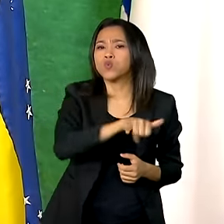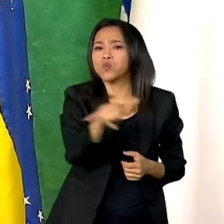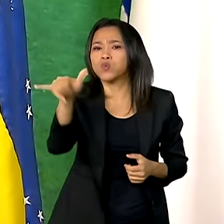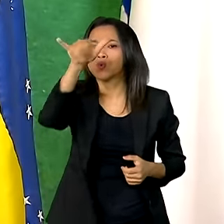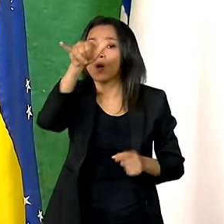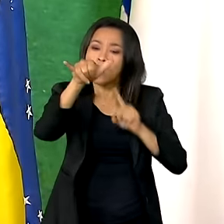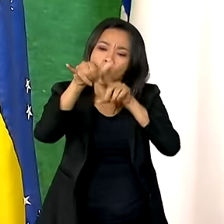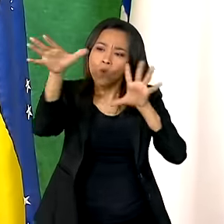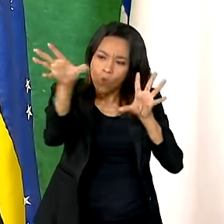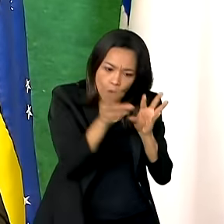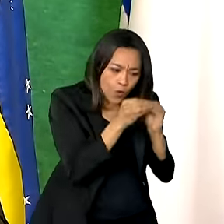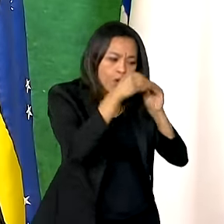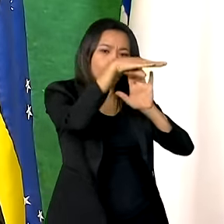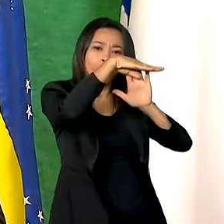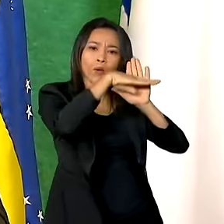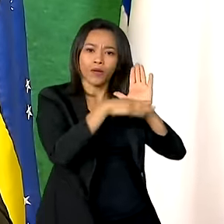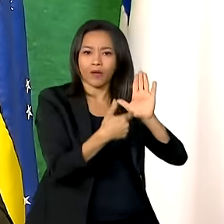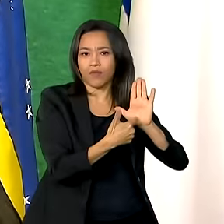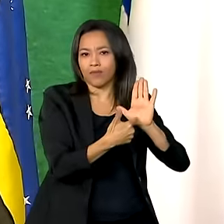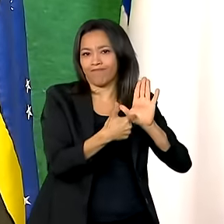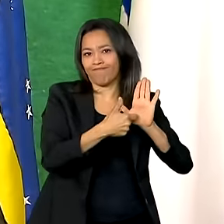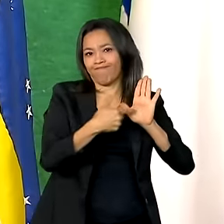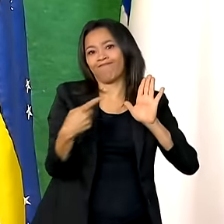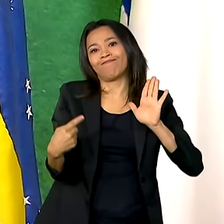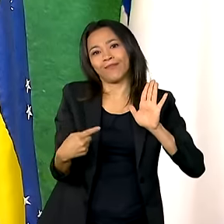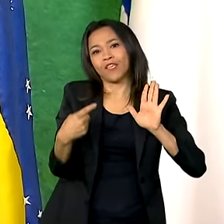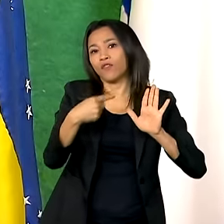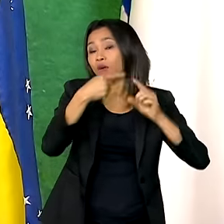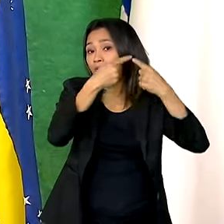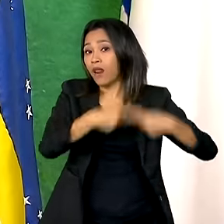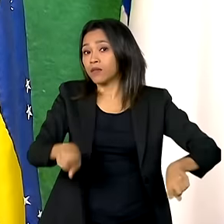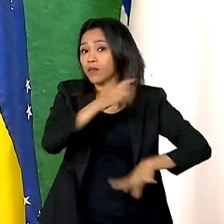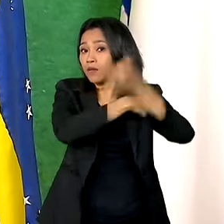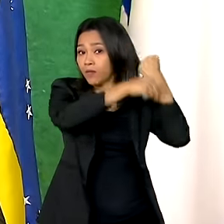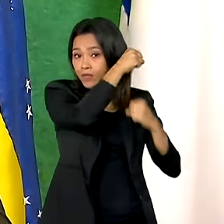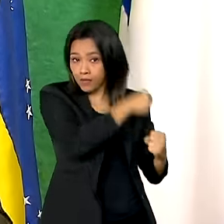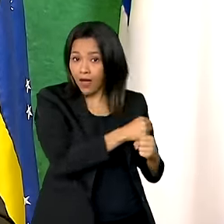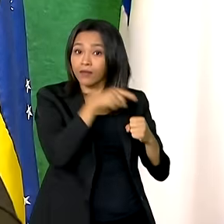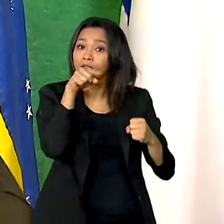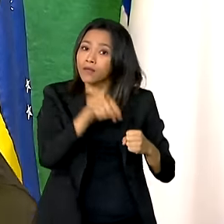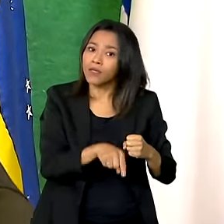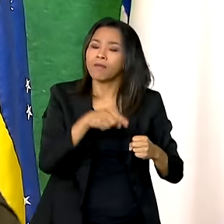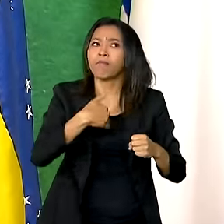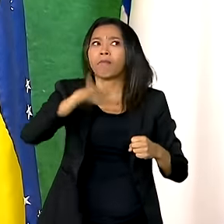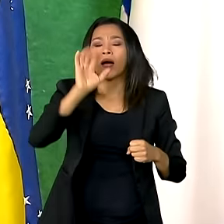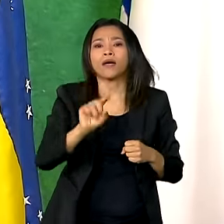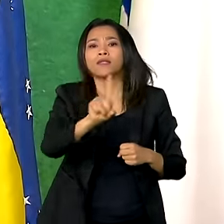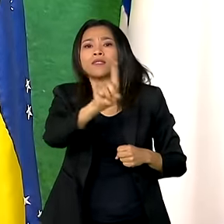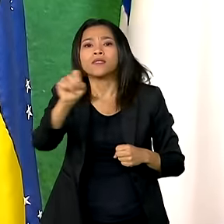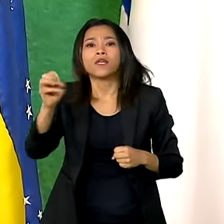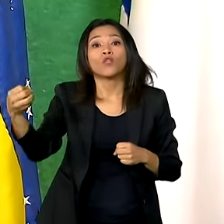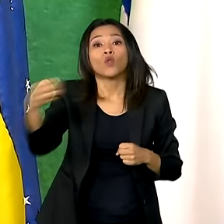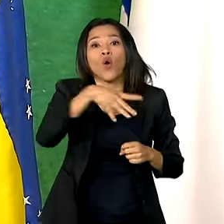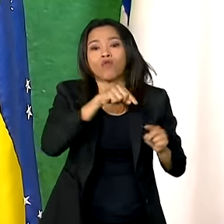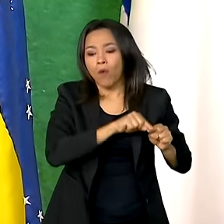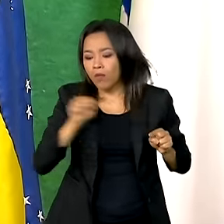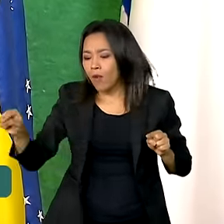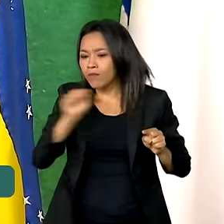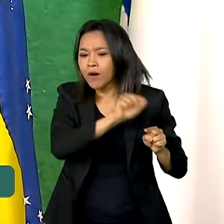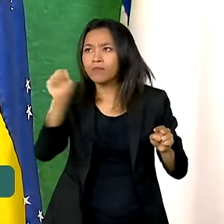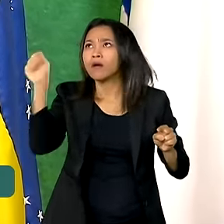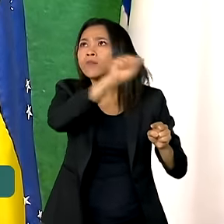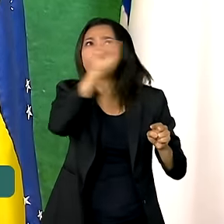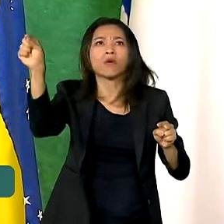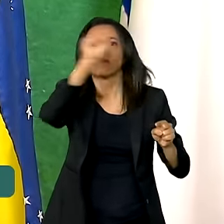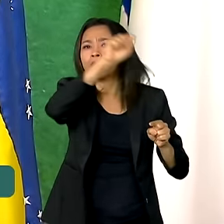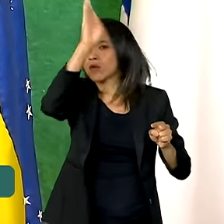no fim do ano passado, que resultou na ampliação da malha aérea brasileira. Foram lançados mais de 100 novos destinos alcançados pela nossa